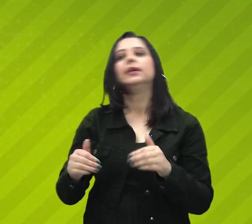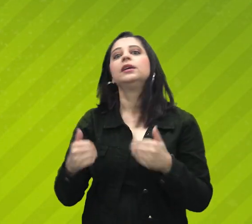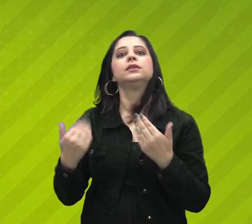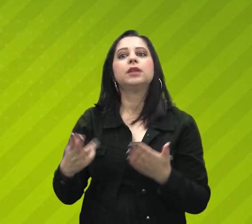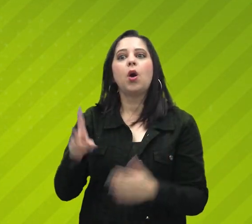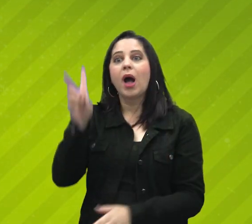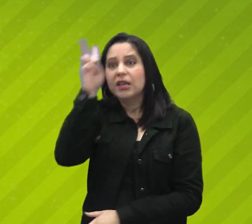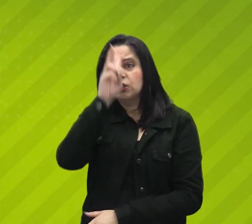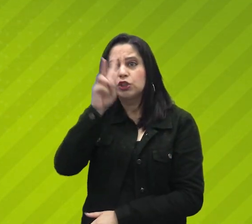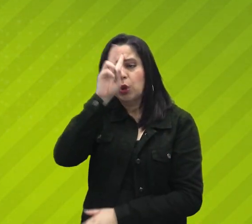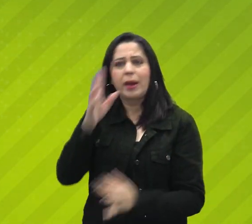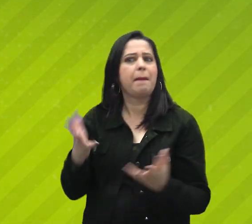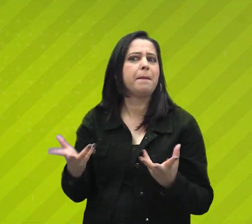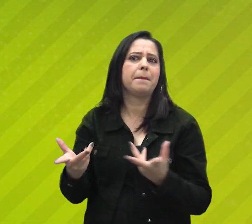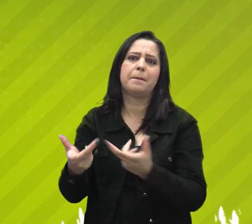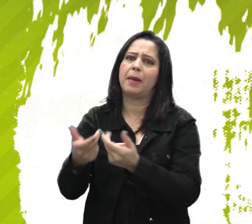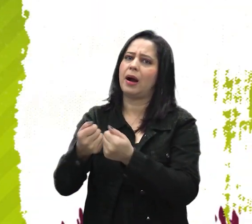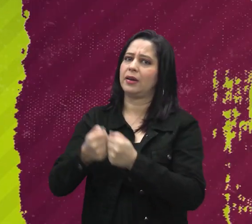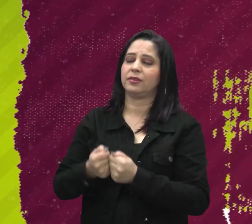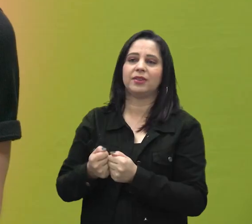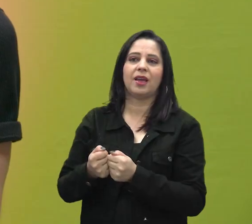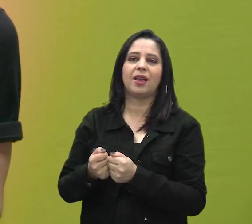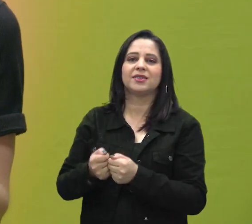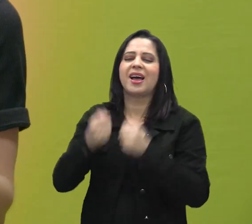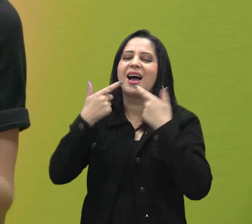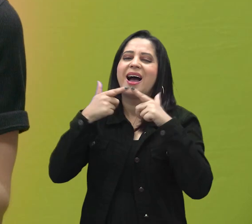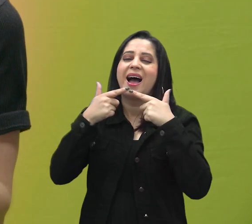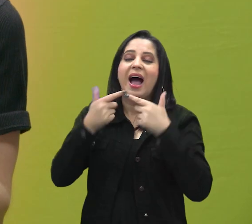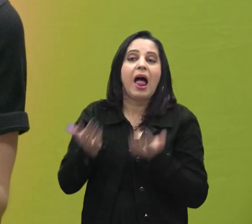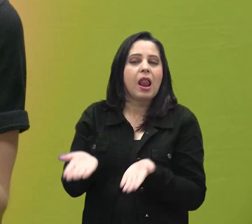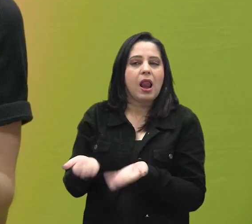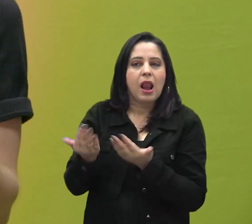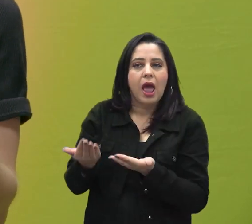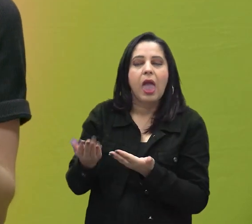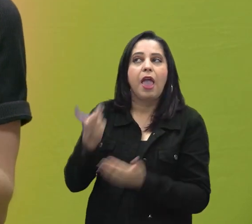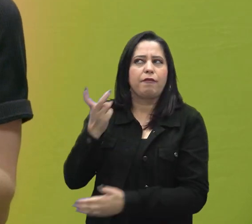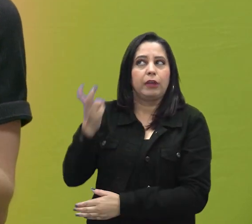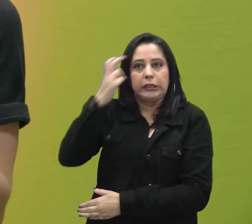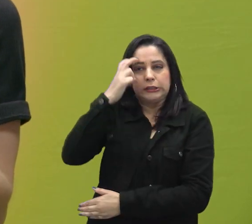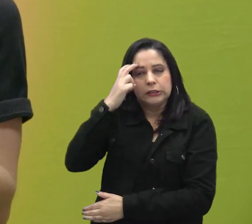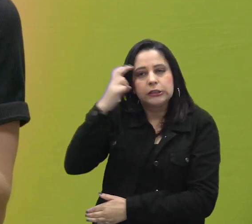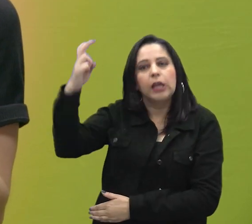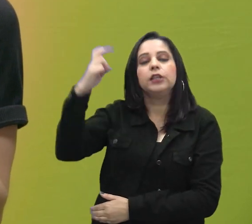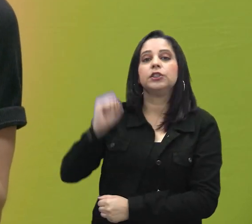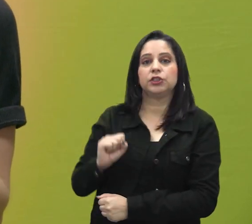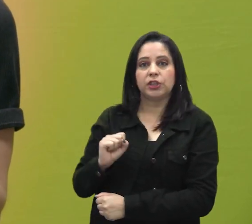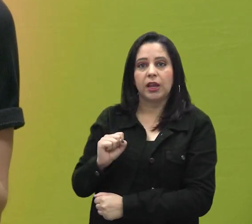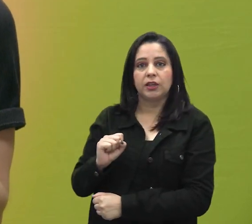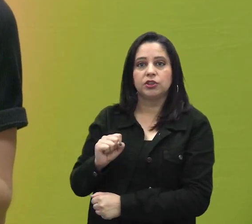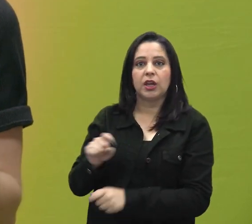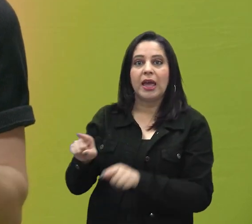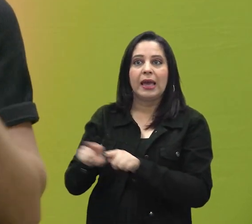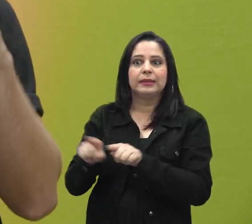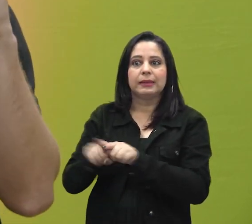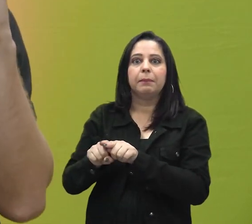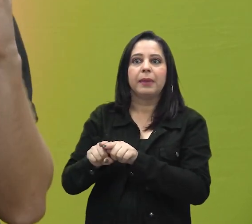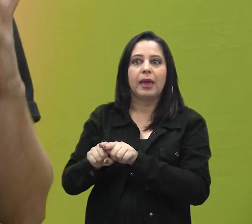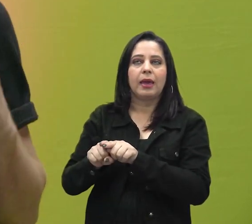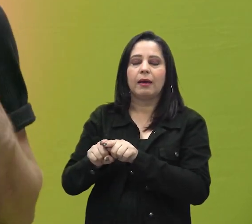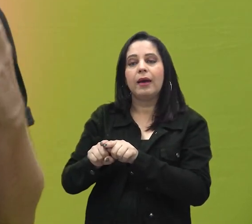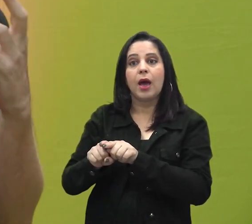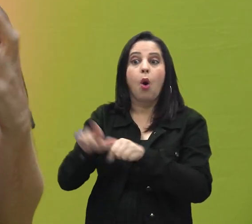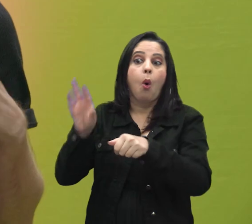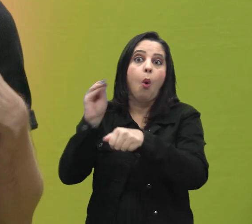Então é uma história incrível, uma peça gostosa, humor leve, humor inteligente, além de provocar as pessoas, provoca também